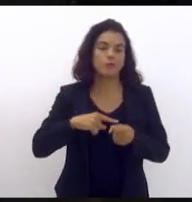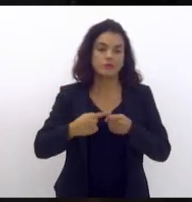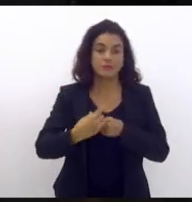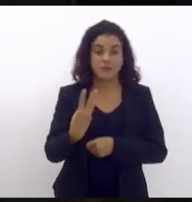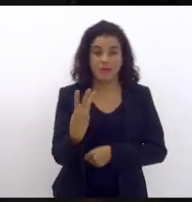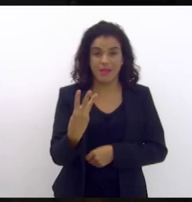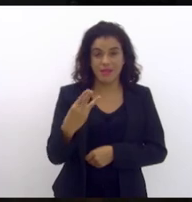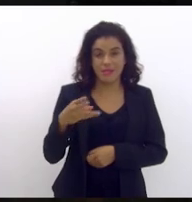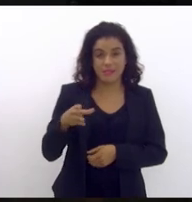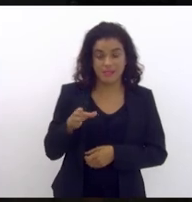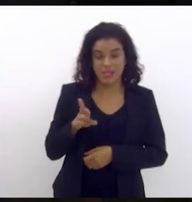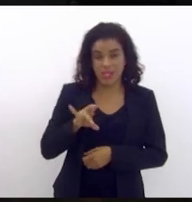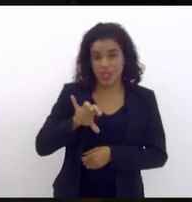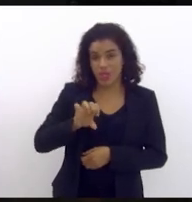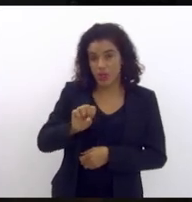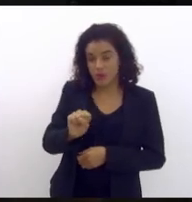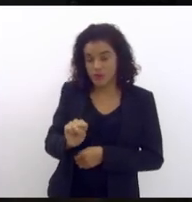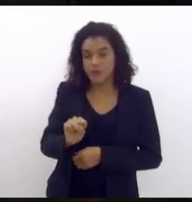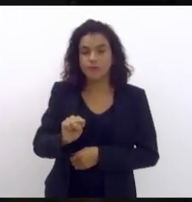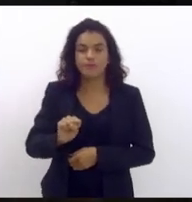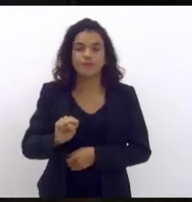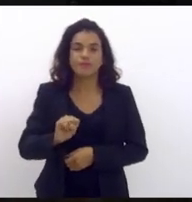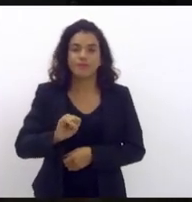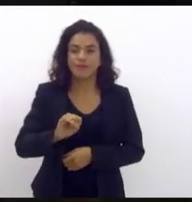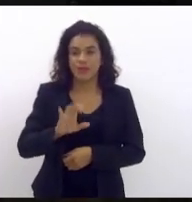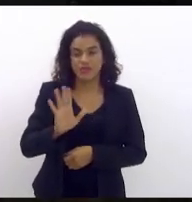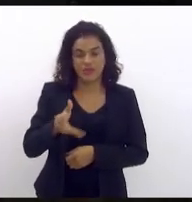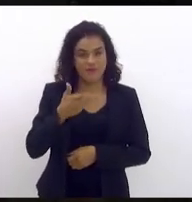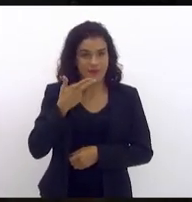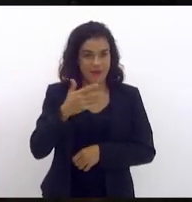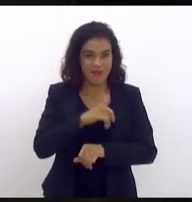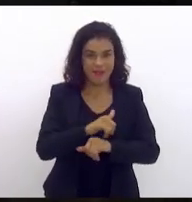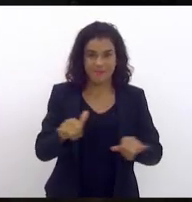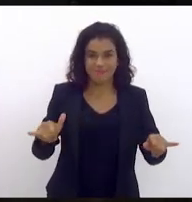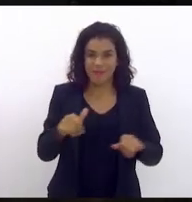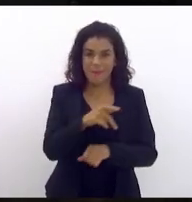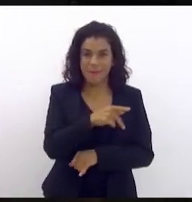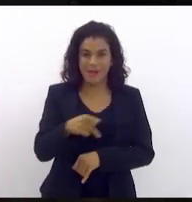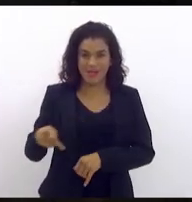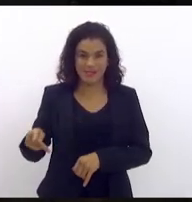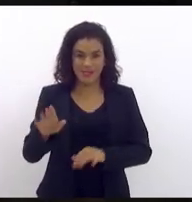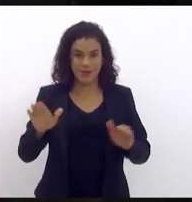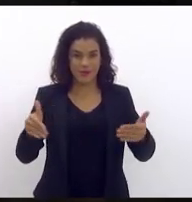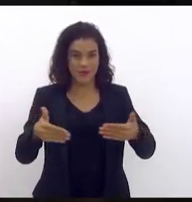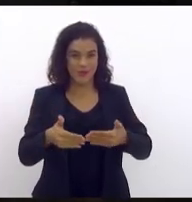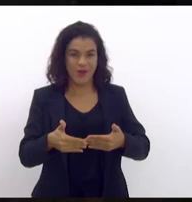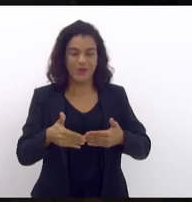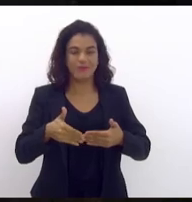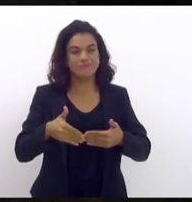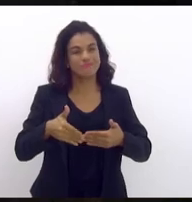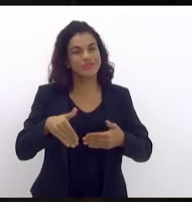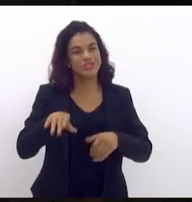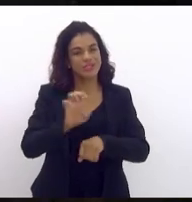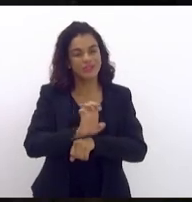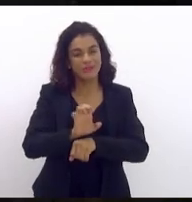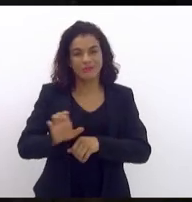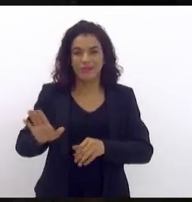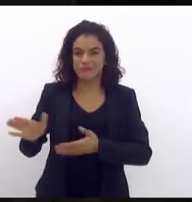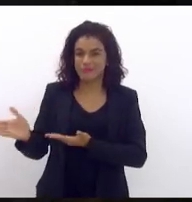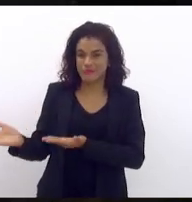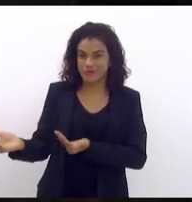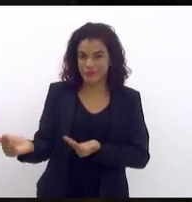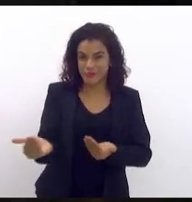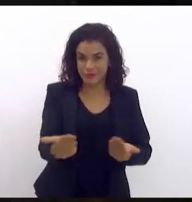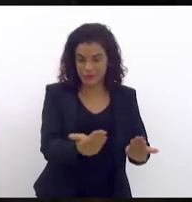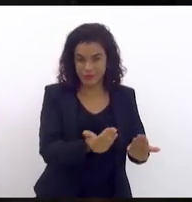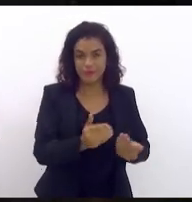Rios Larissa Cristina Silva Ah já foi anunciada presidente do fórum estadual da juventude Rodrigo Santana